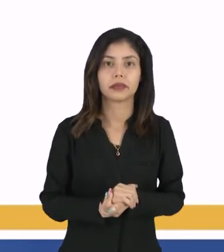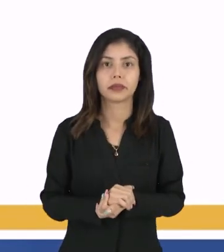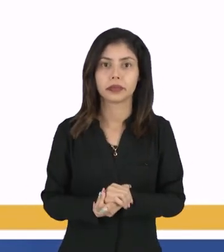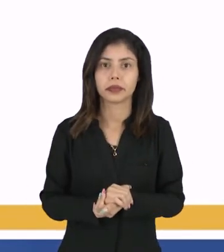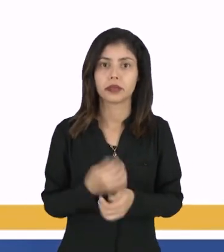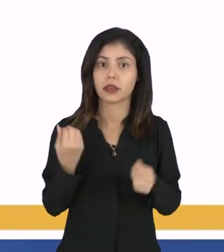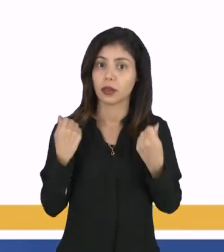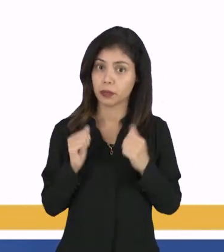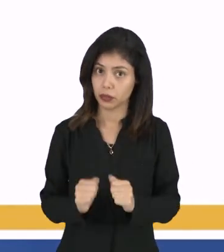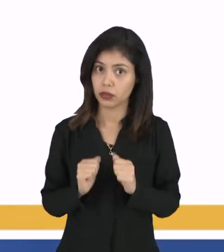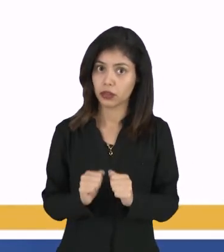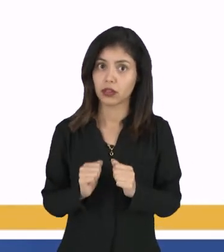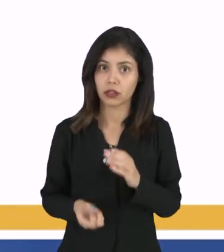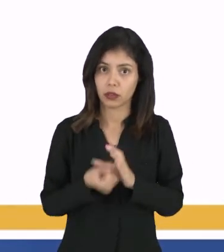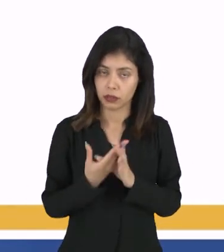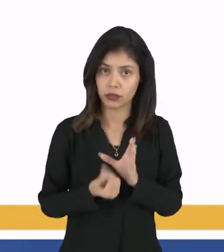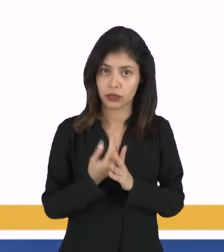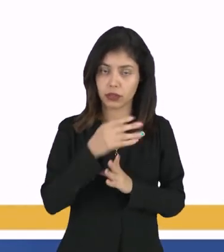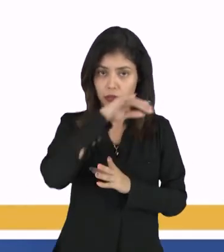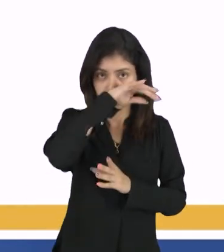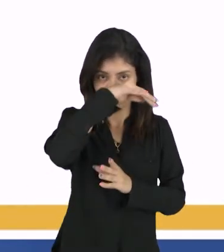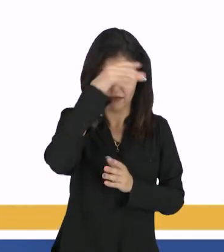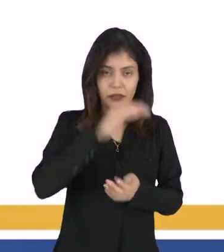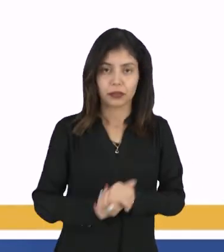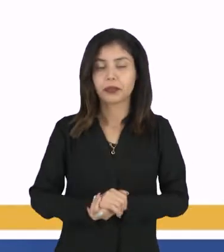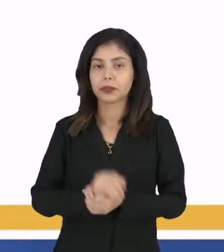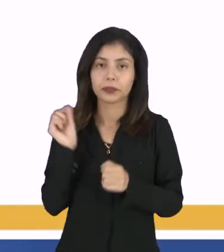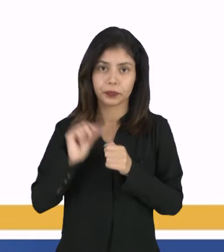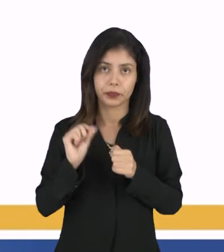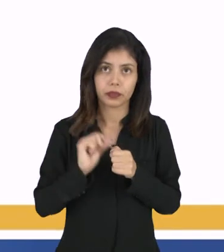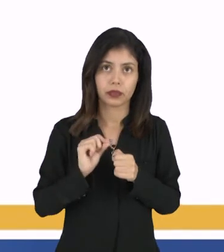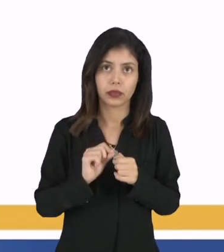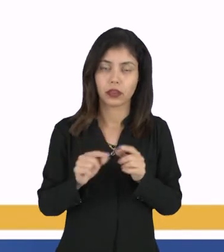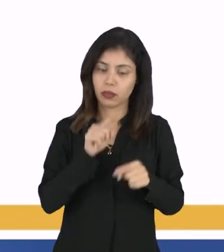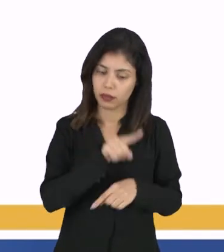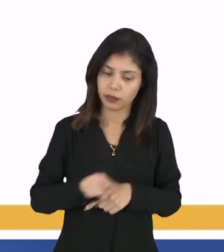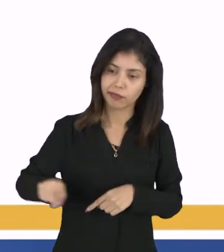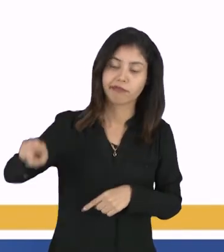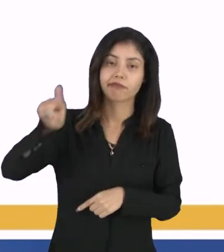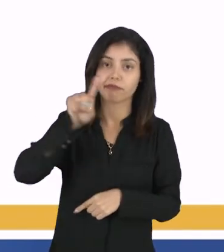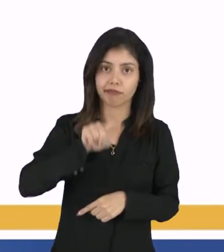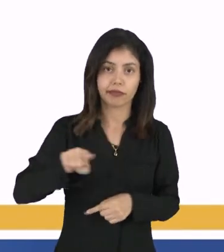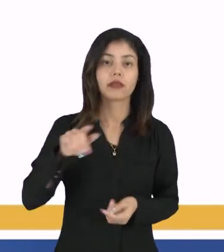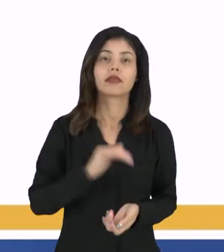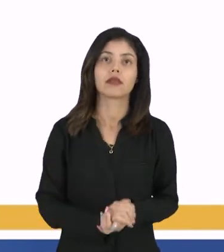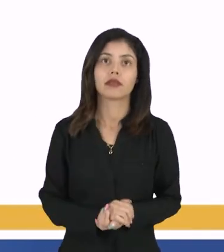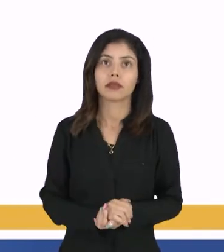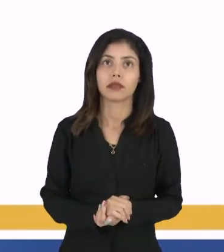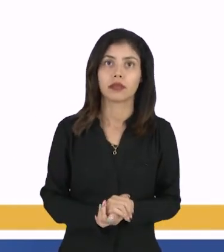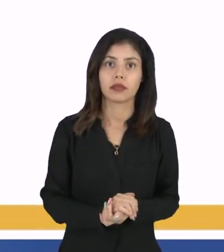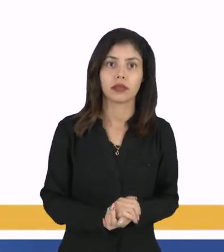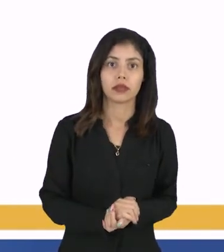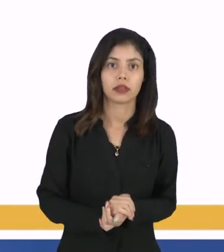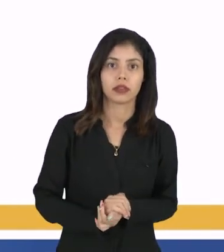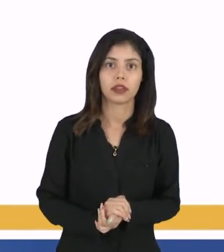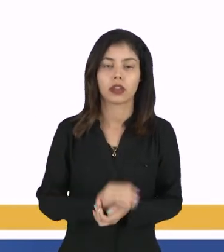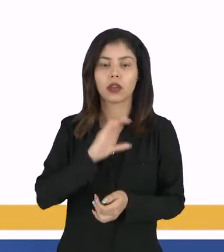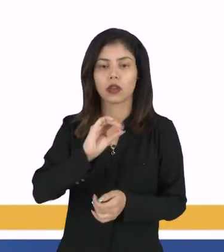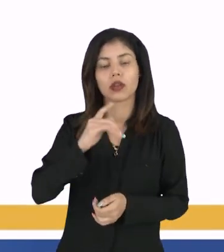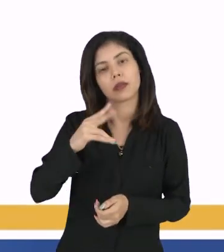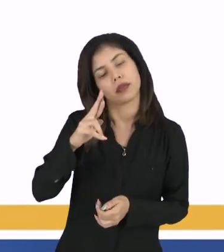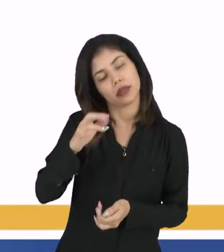uma célula para poder se reproduzir e fazer ali o seu ciclo, né? Então a gente fala que ele é um parasita